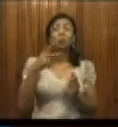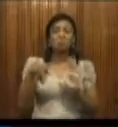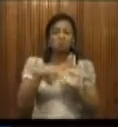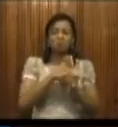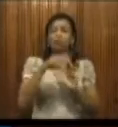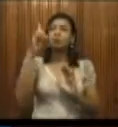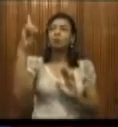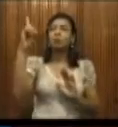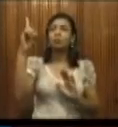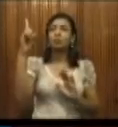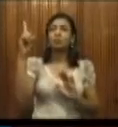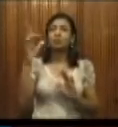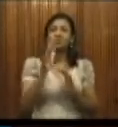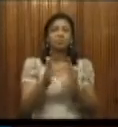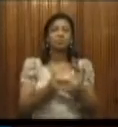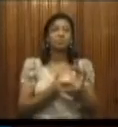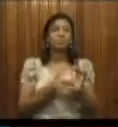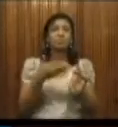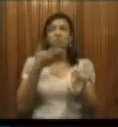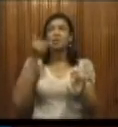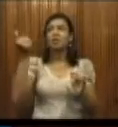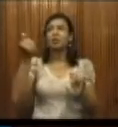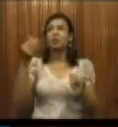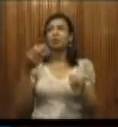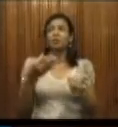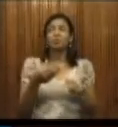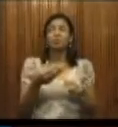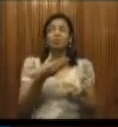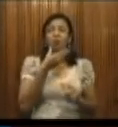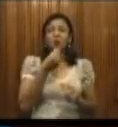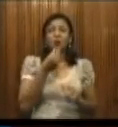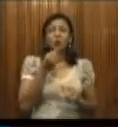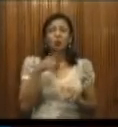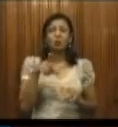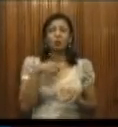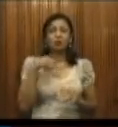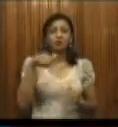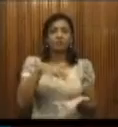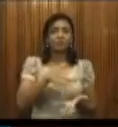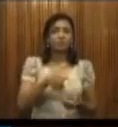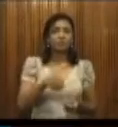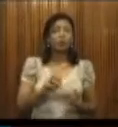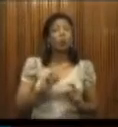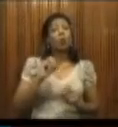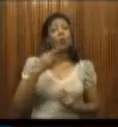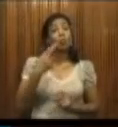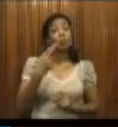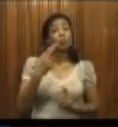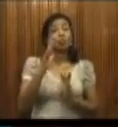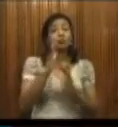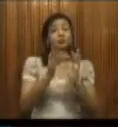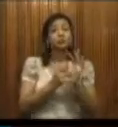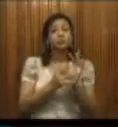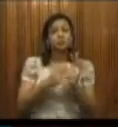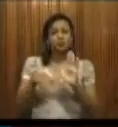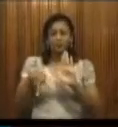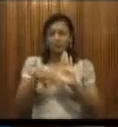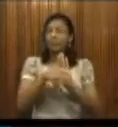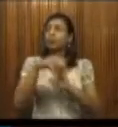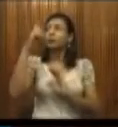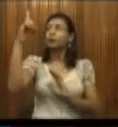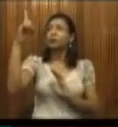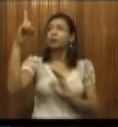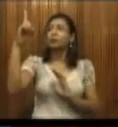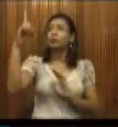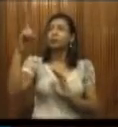Cristo foi o maior homem que existiu ou Cristo realmente é o próprio Deus? Cristo é apenas um personagem de destaque na